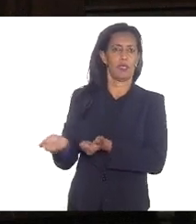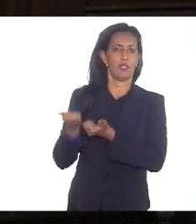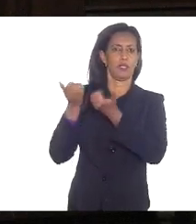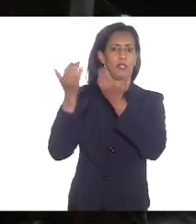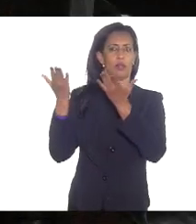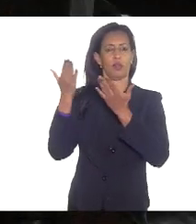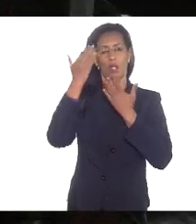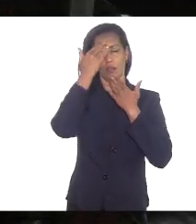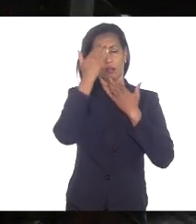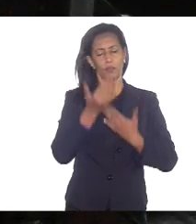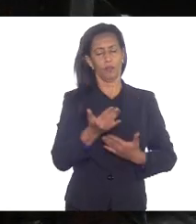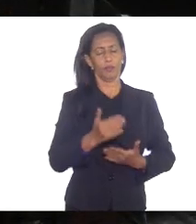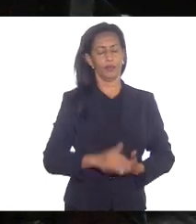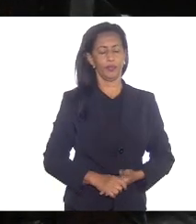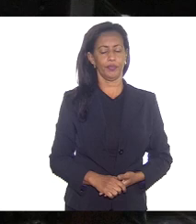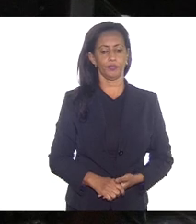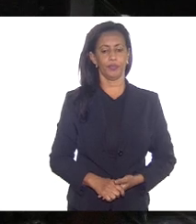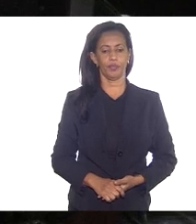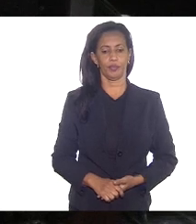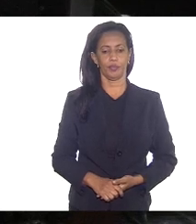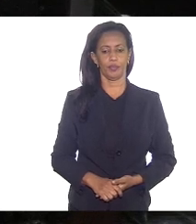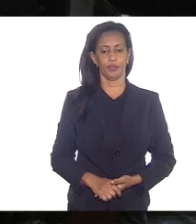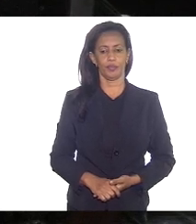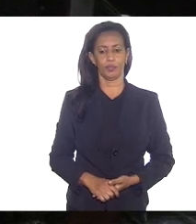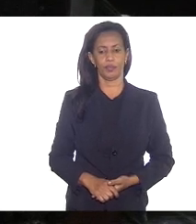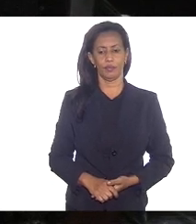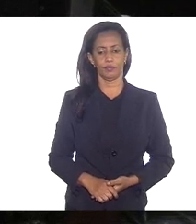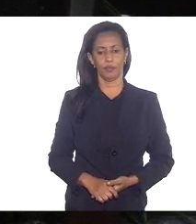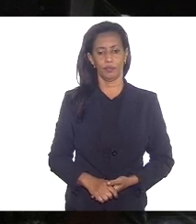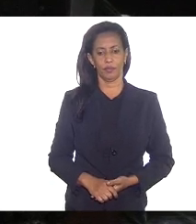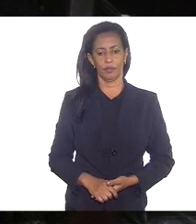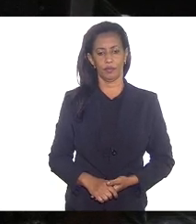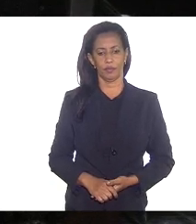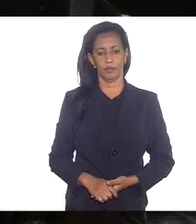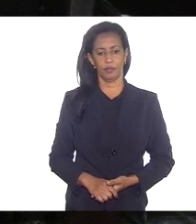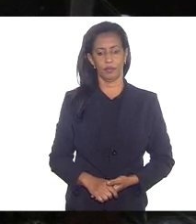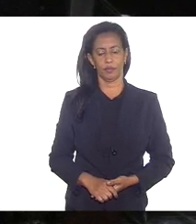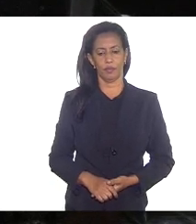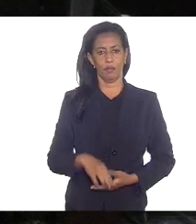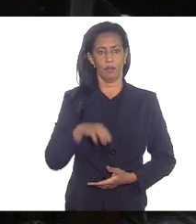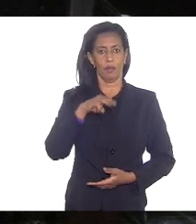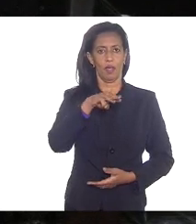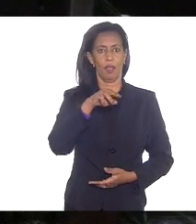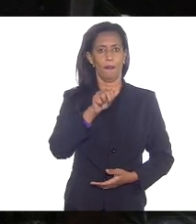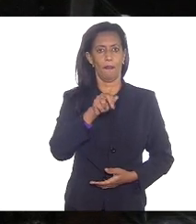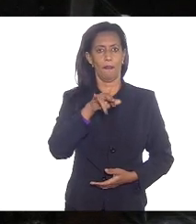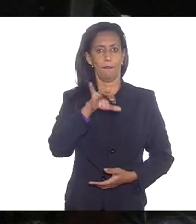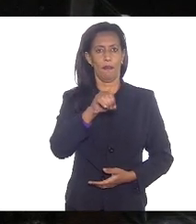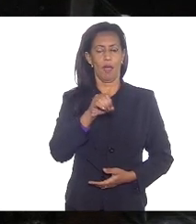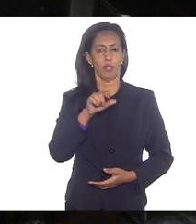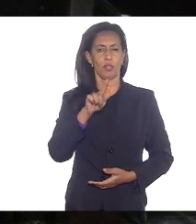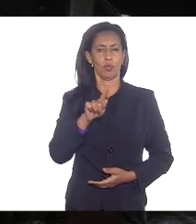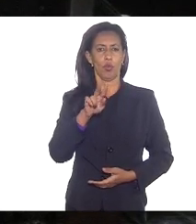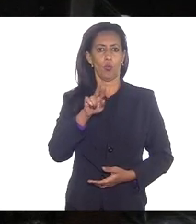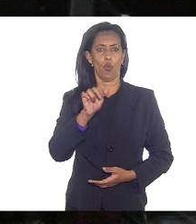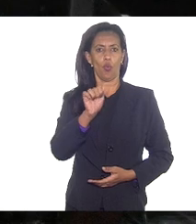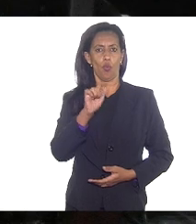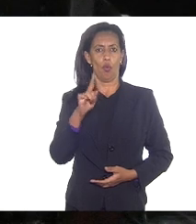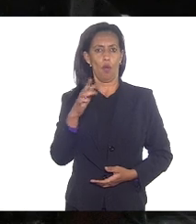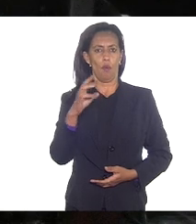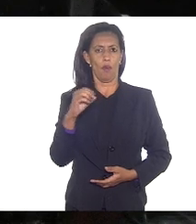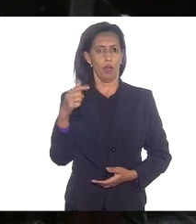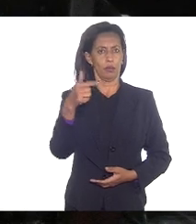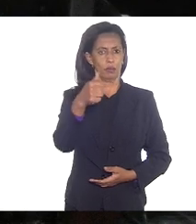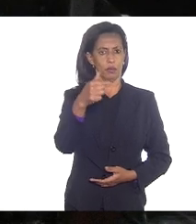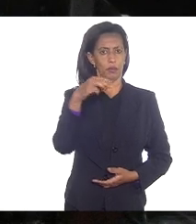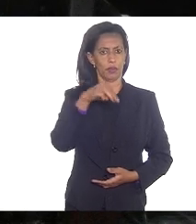a todos. Próximo orador inscrito é o nobre deputado Márcio Gualberto. Vossa Excelência tem 7 minutos para sua